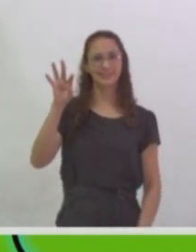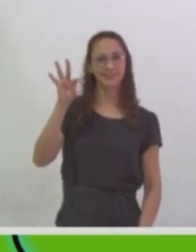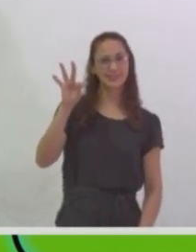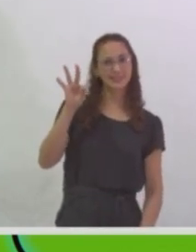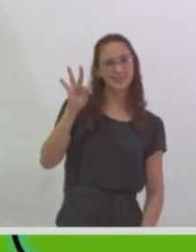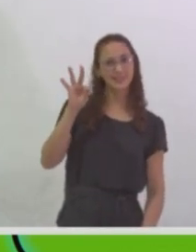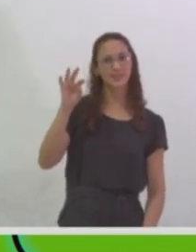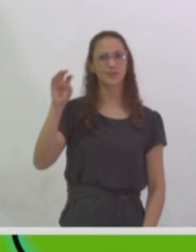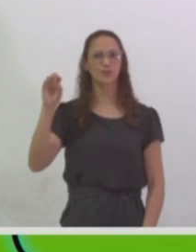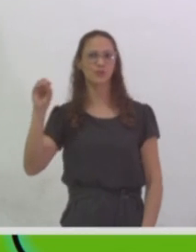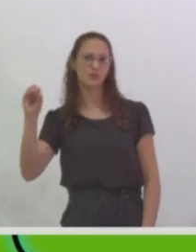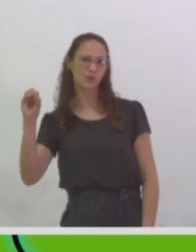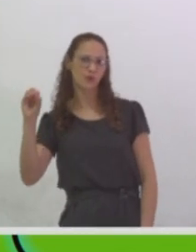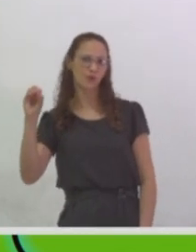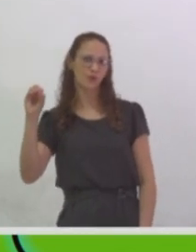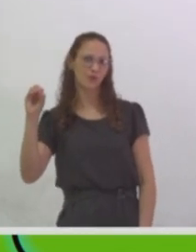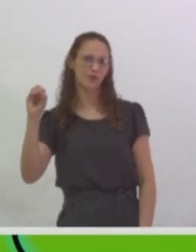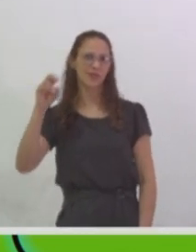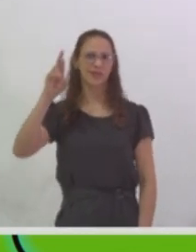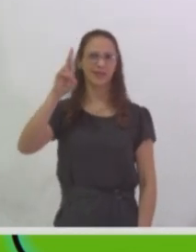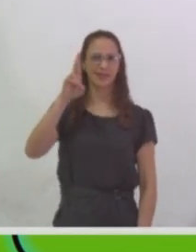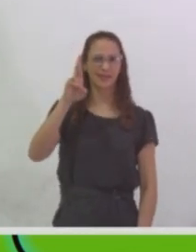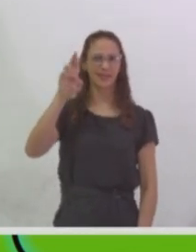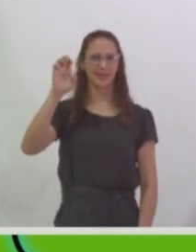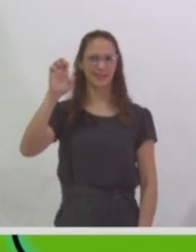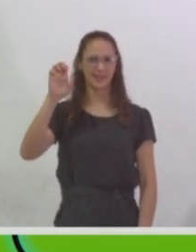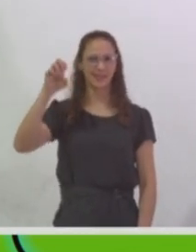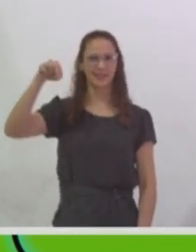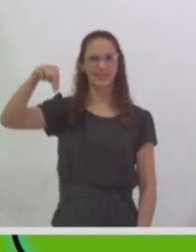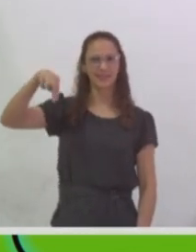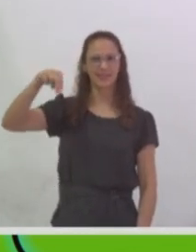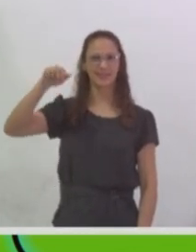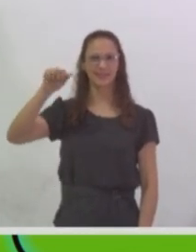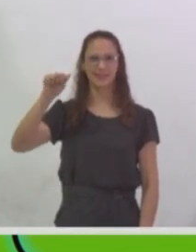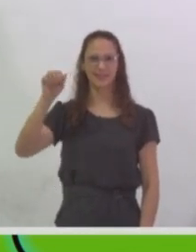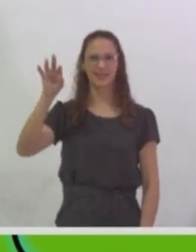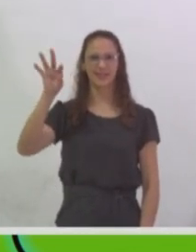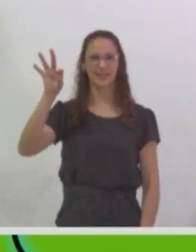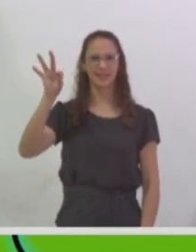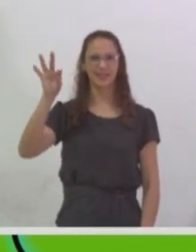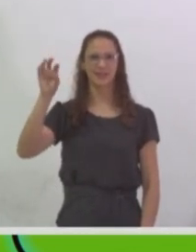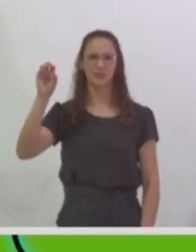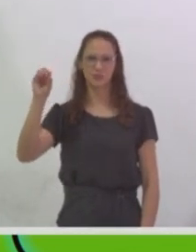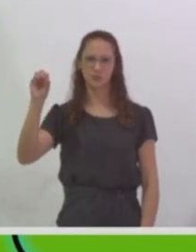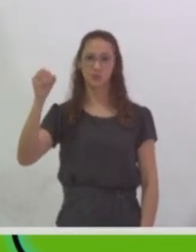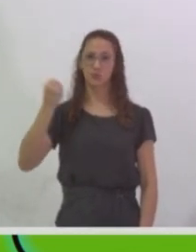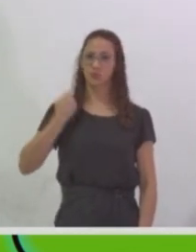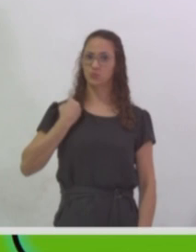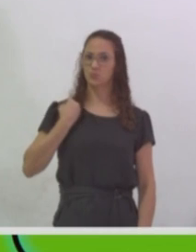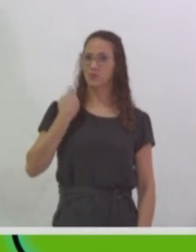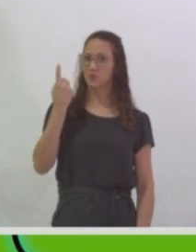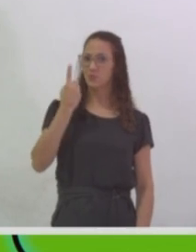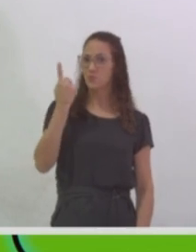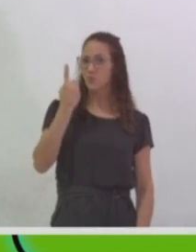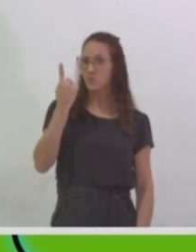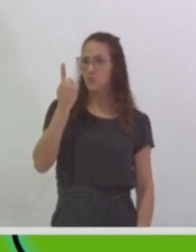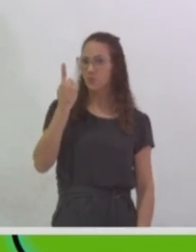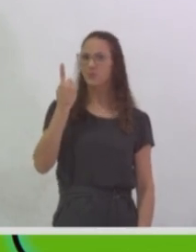O, Tó. Ré, Na, Tó. Número 1 é o personagem